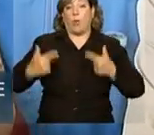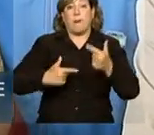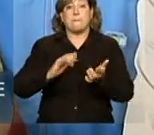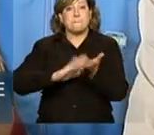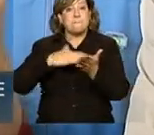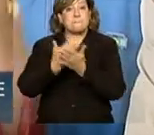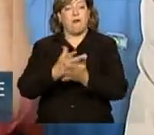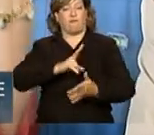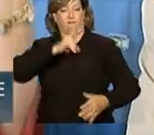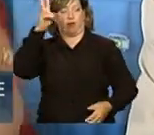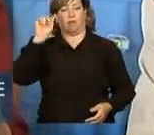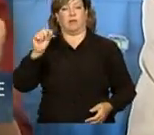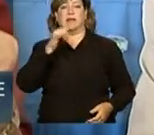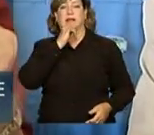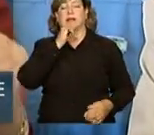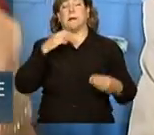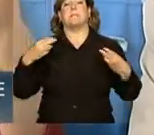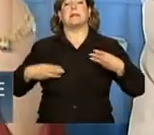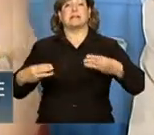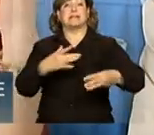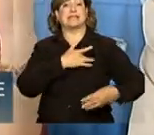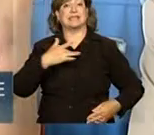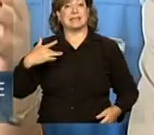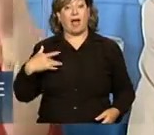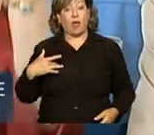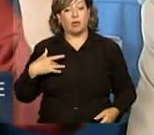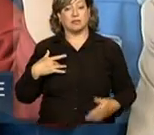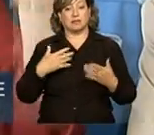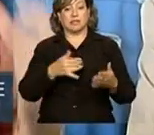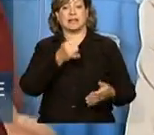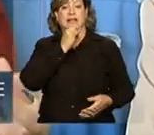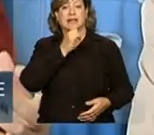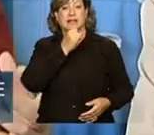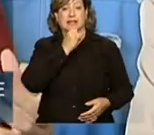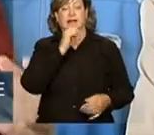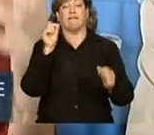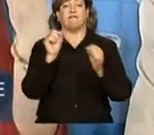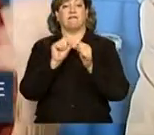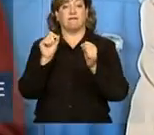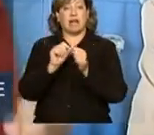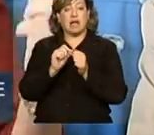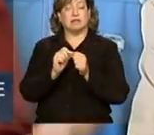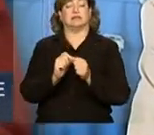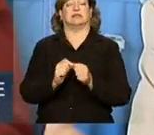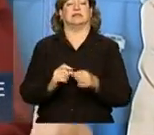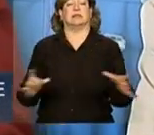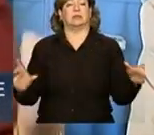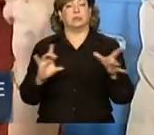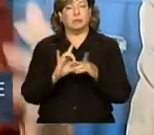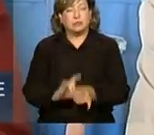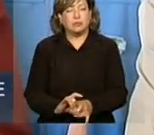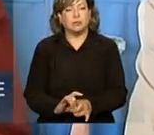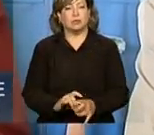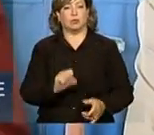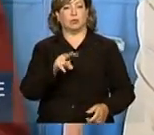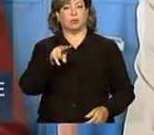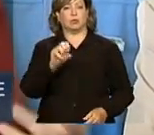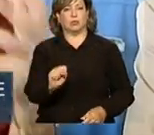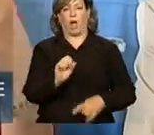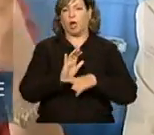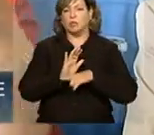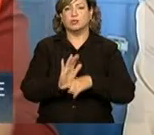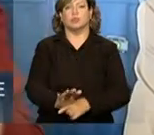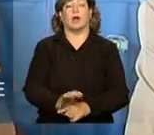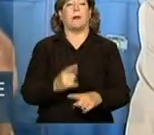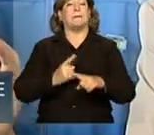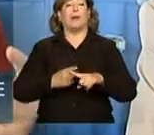Por exemplo, Ministério da Saúde. O Ministério da Saúde construiu uma Força Nacional do SUS,